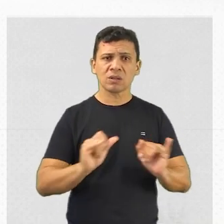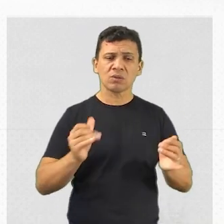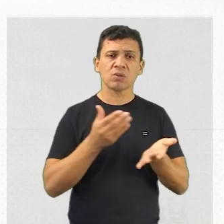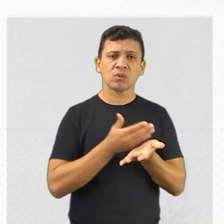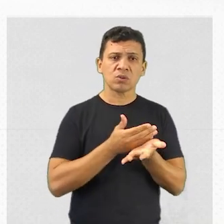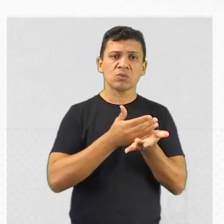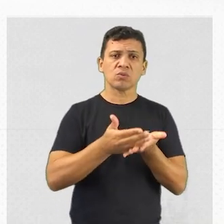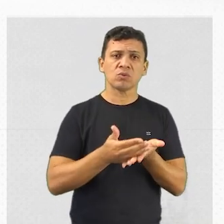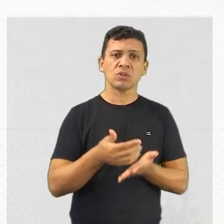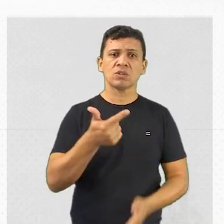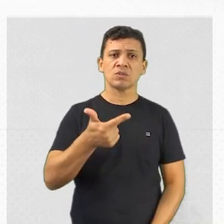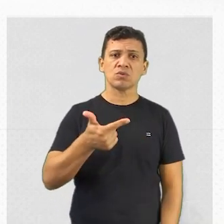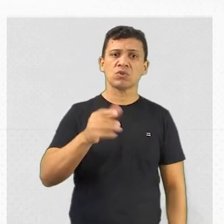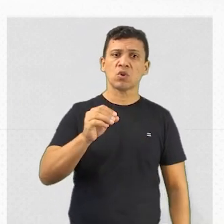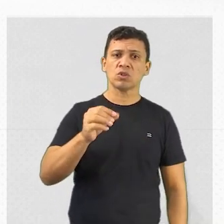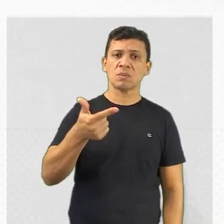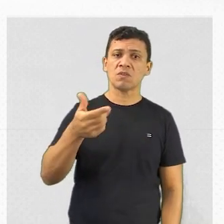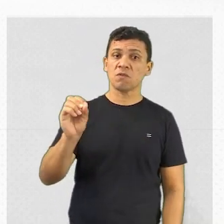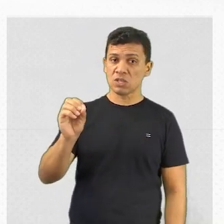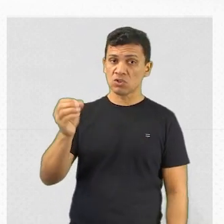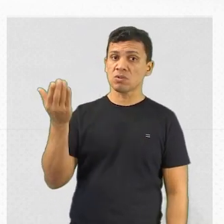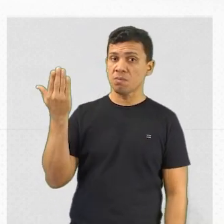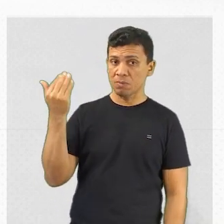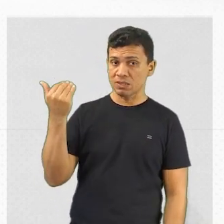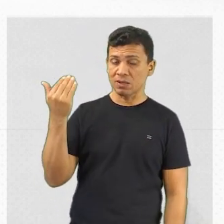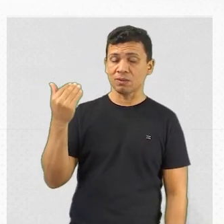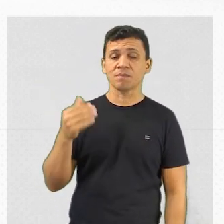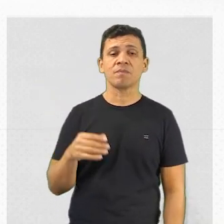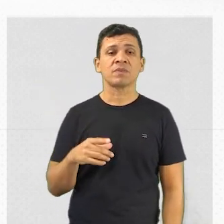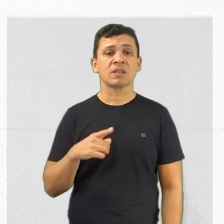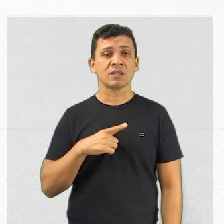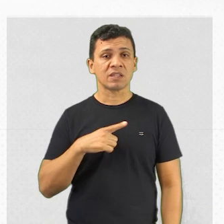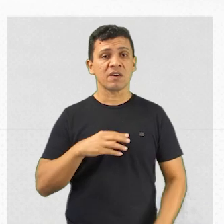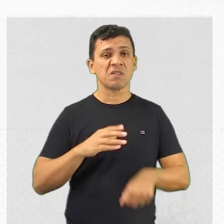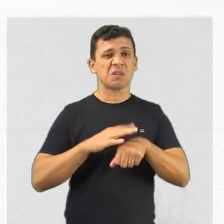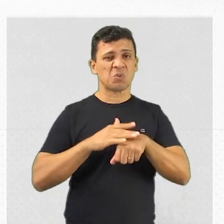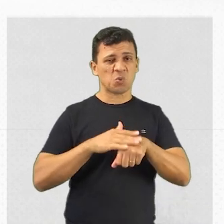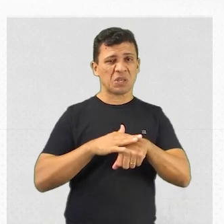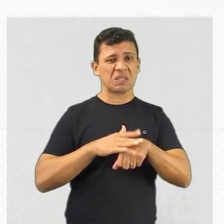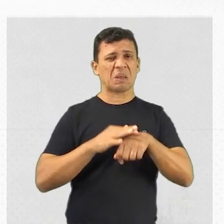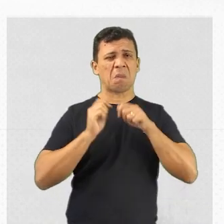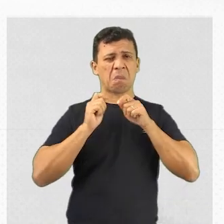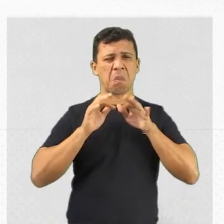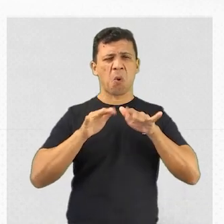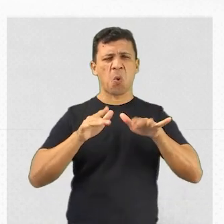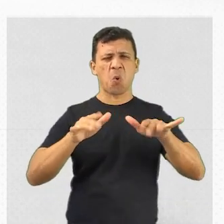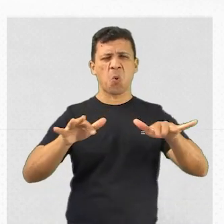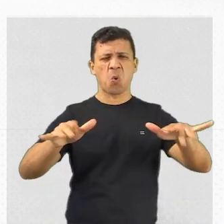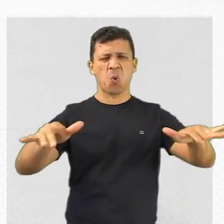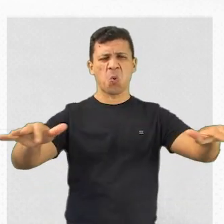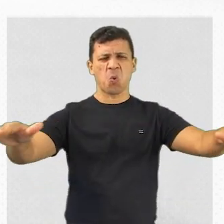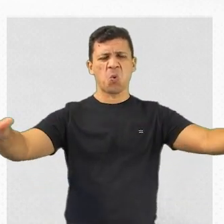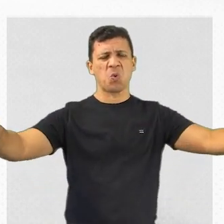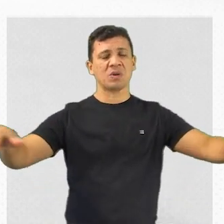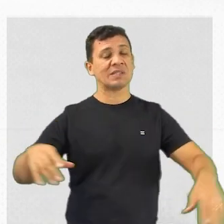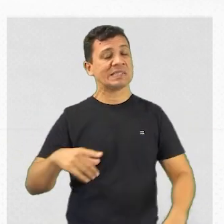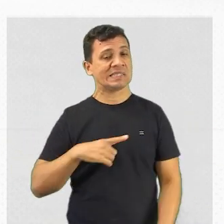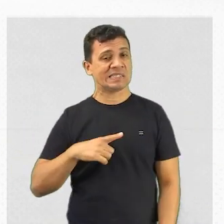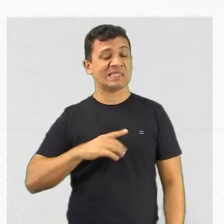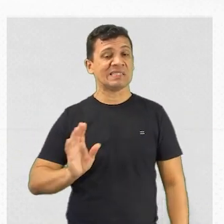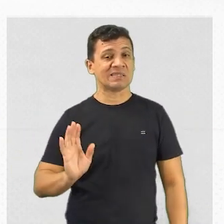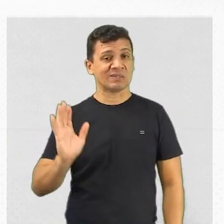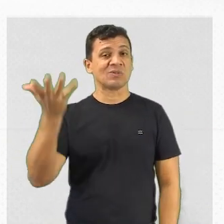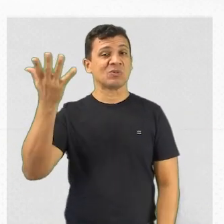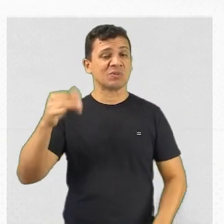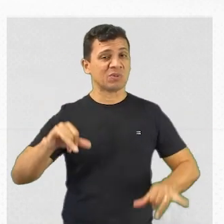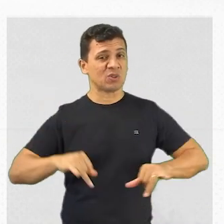início de 2020, né, quando veio ali logo depois a pandemia, né? veio todas aquelas consequências que a